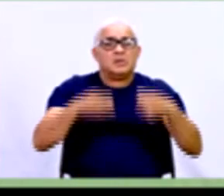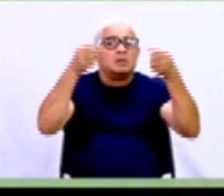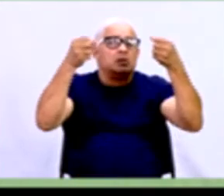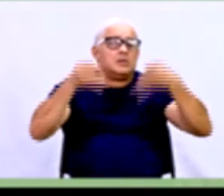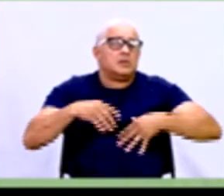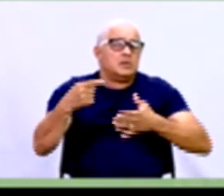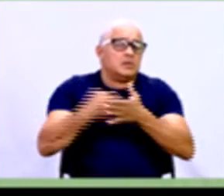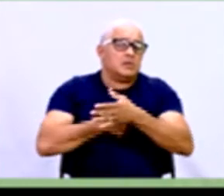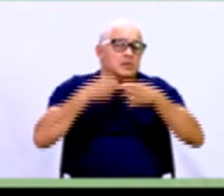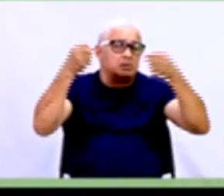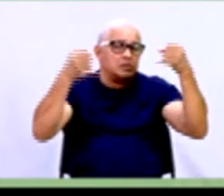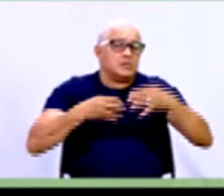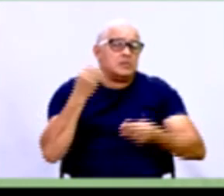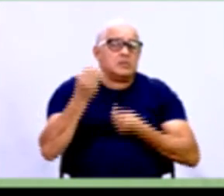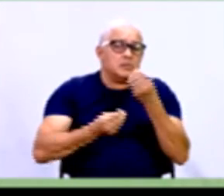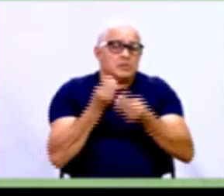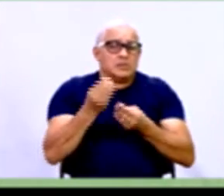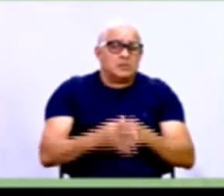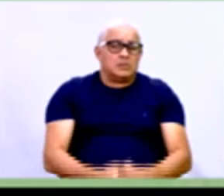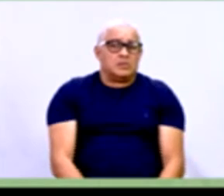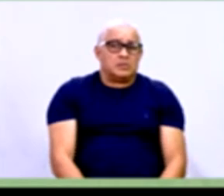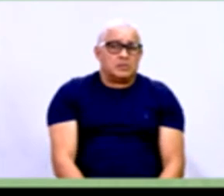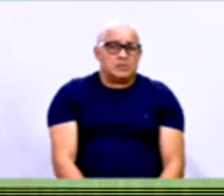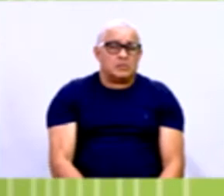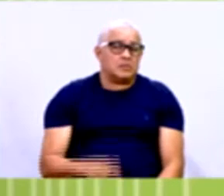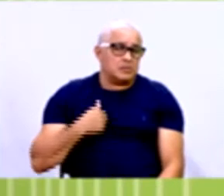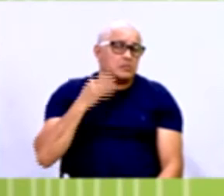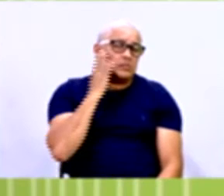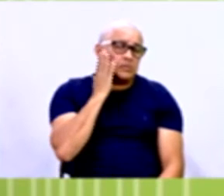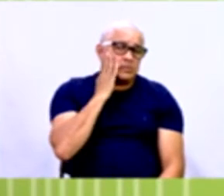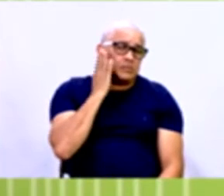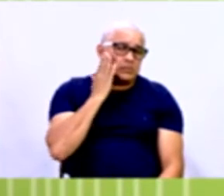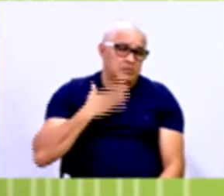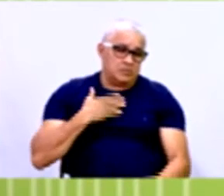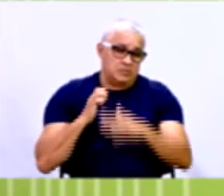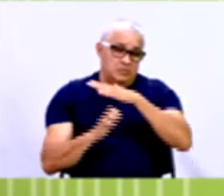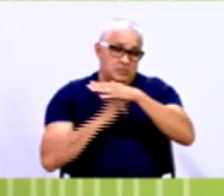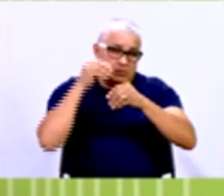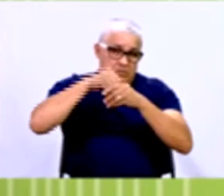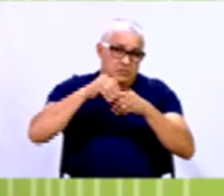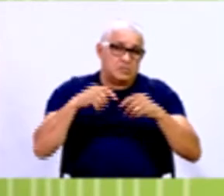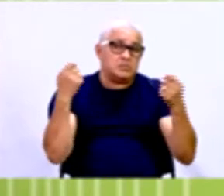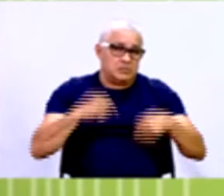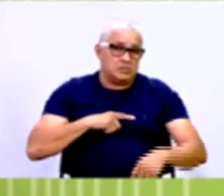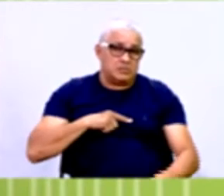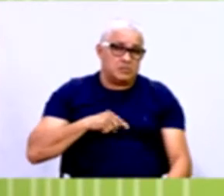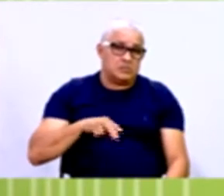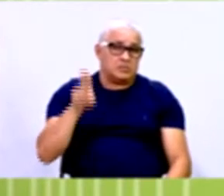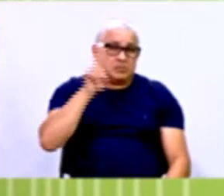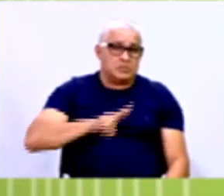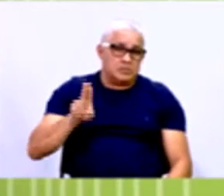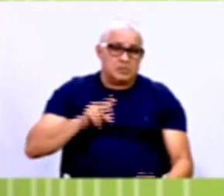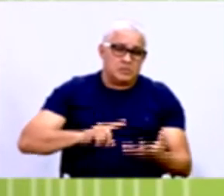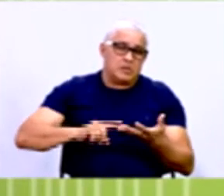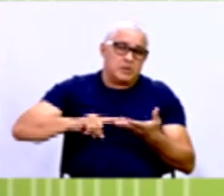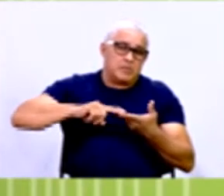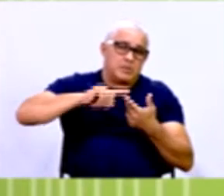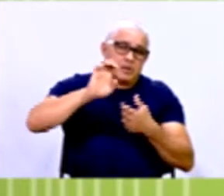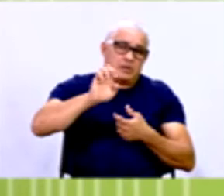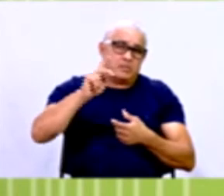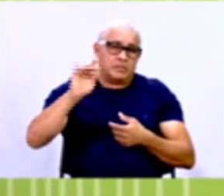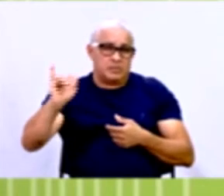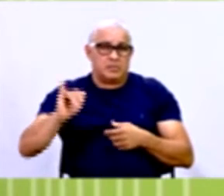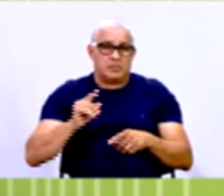coisa, como que eu sei que na minha empresa é necessária a utilização de tal e tal e tal EPI?